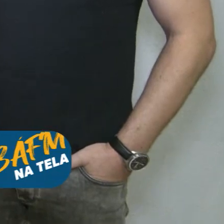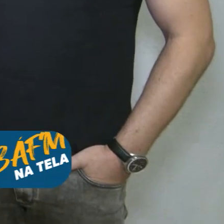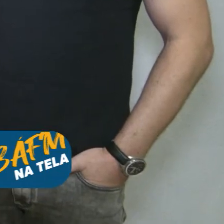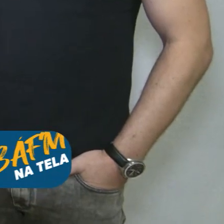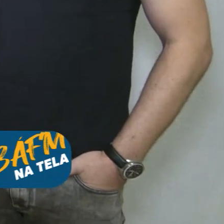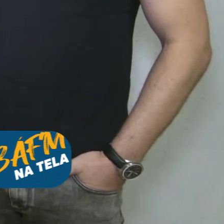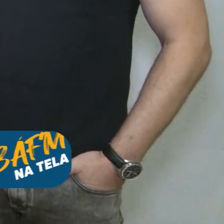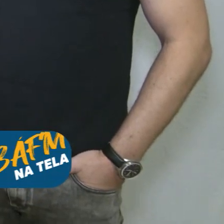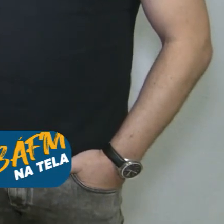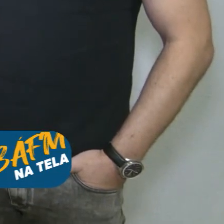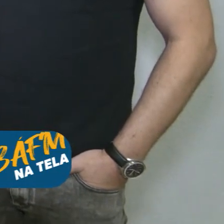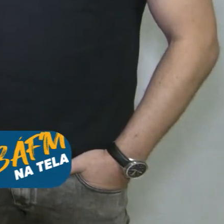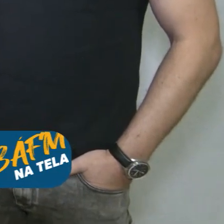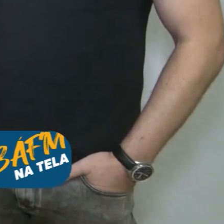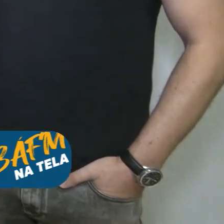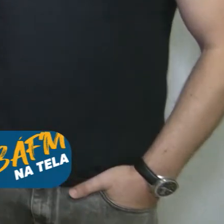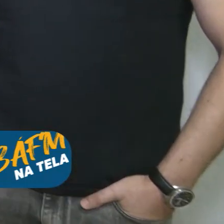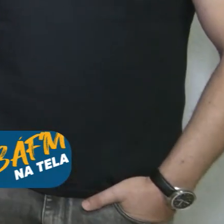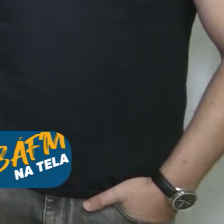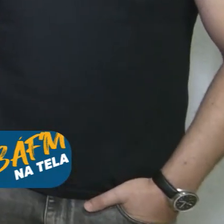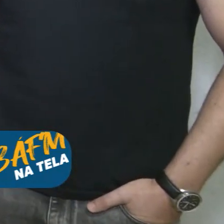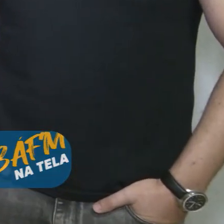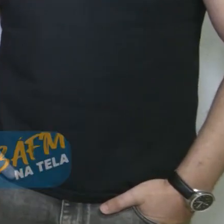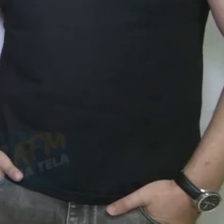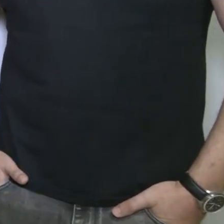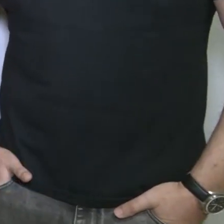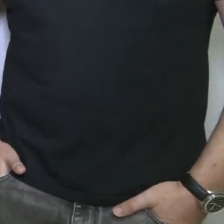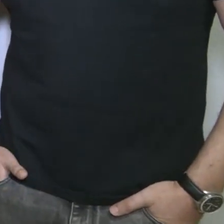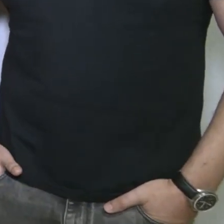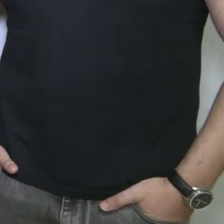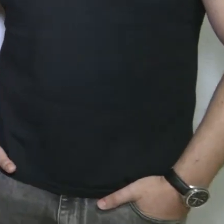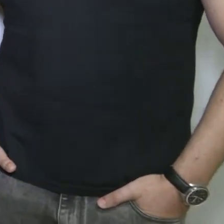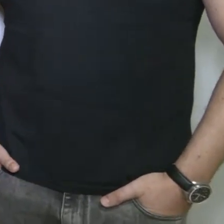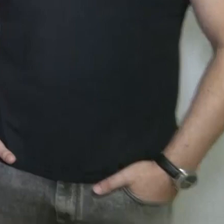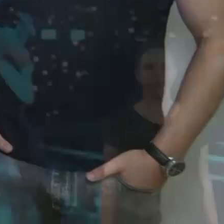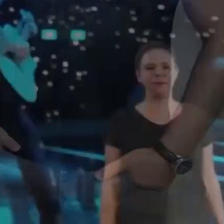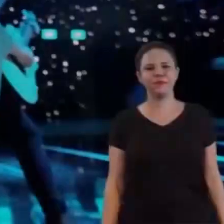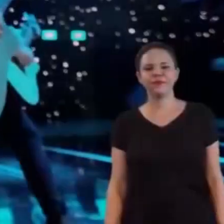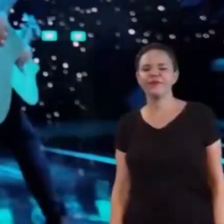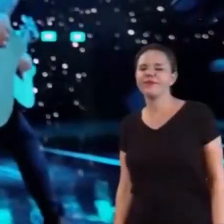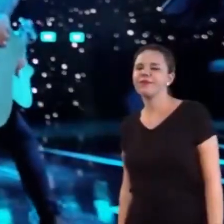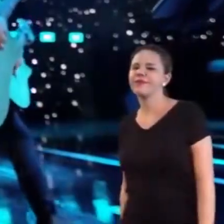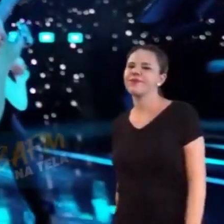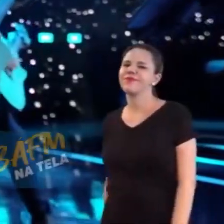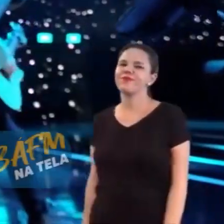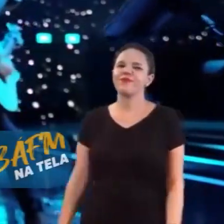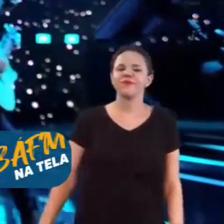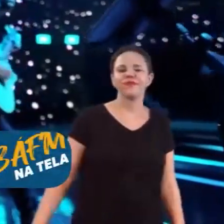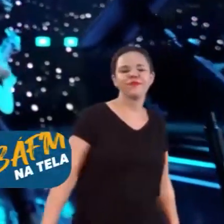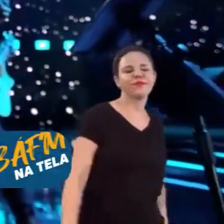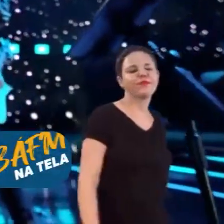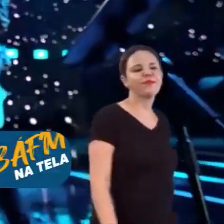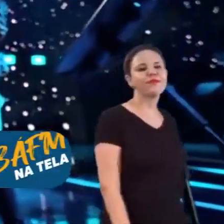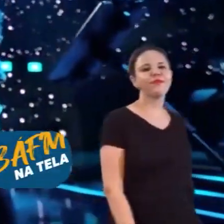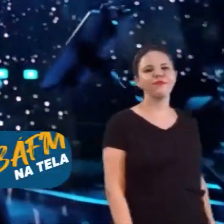Fim da noite com a Maiara e Maraíza e a Docinho de Festa com o Gustavo Mioto. Simbora aí curtir.